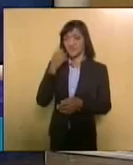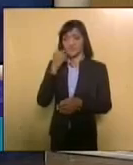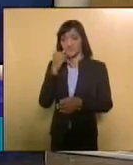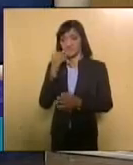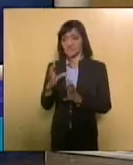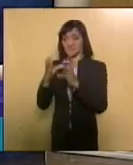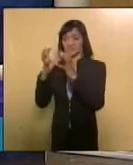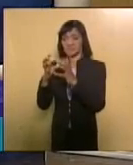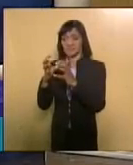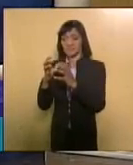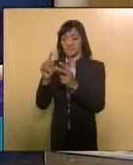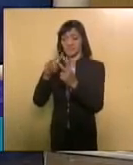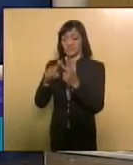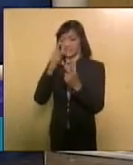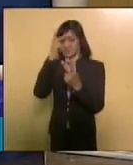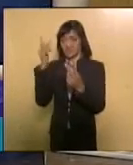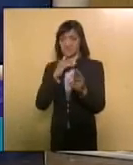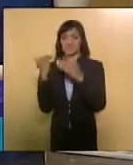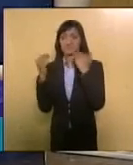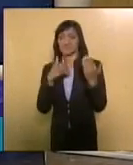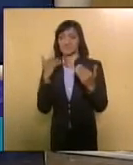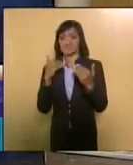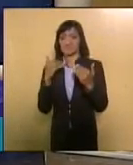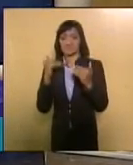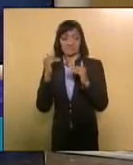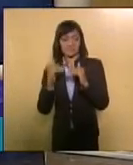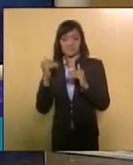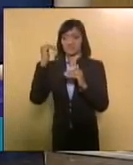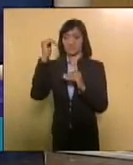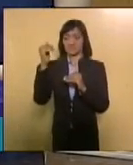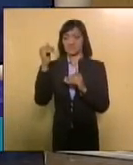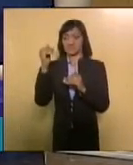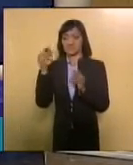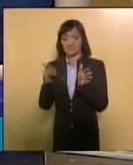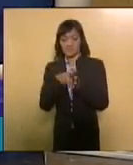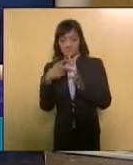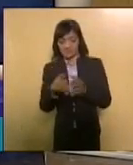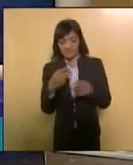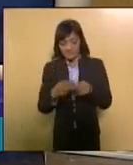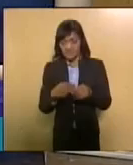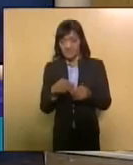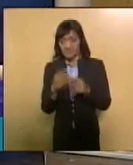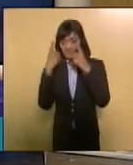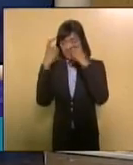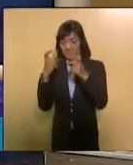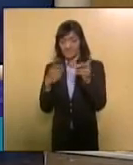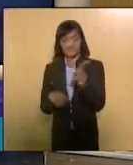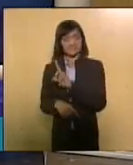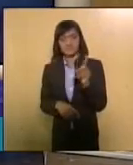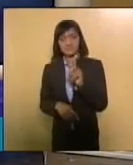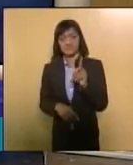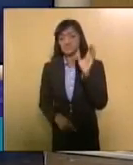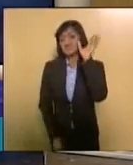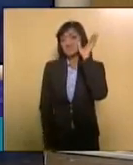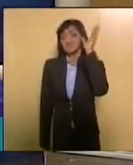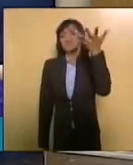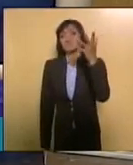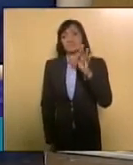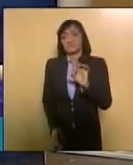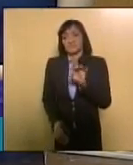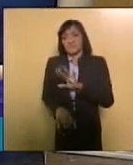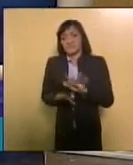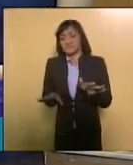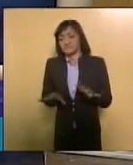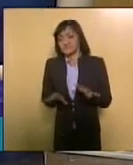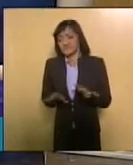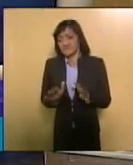pessoas morreram a taxa iria lá para cima não é que aquele município é violento aconteceu um uma é uma